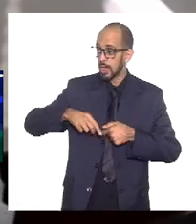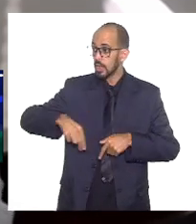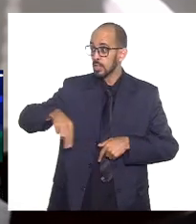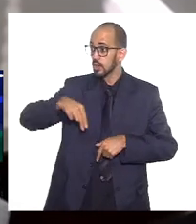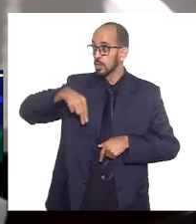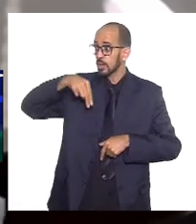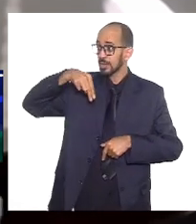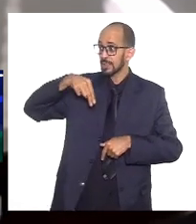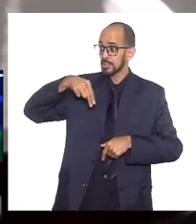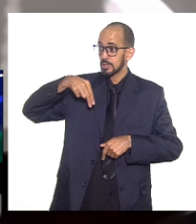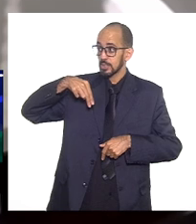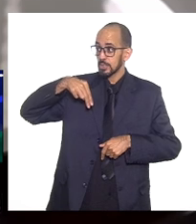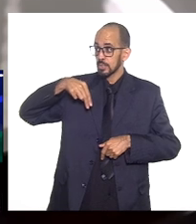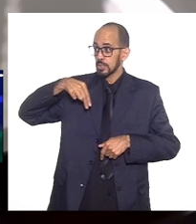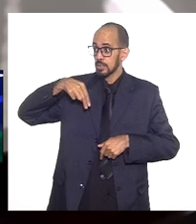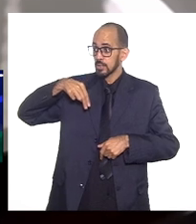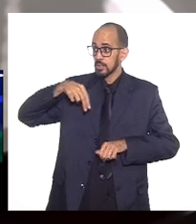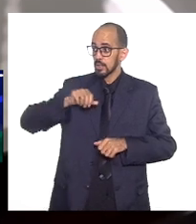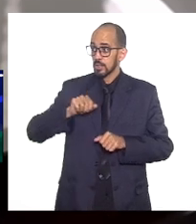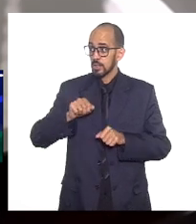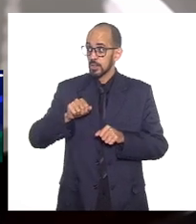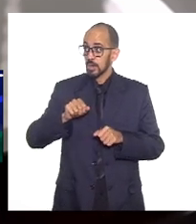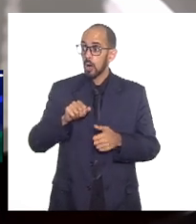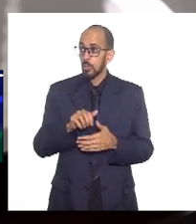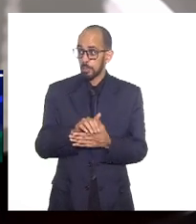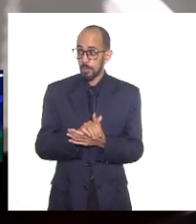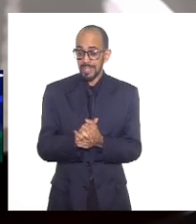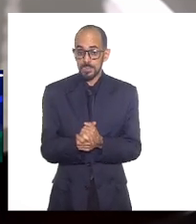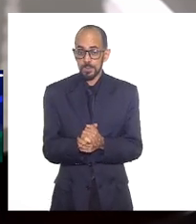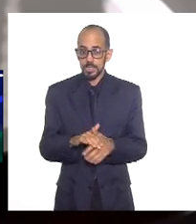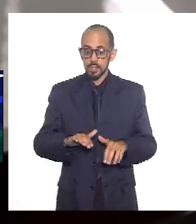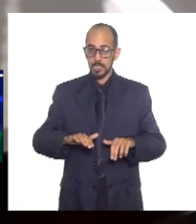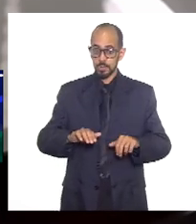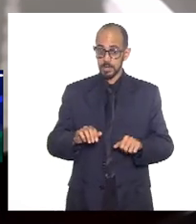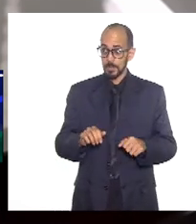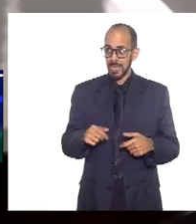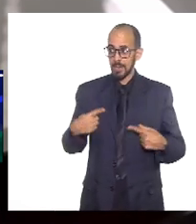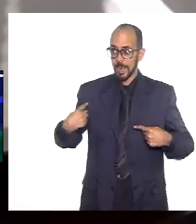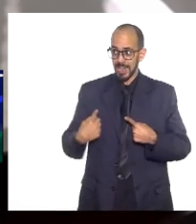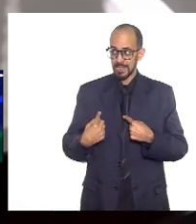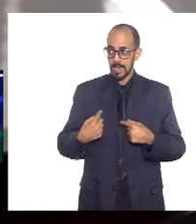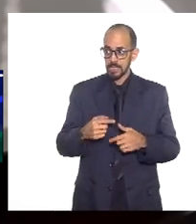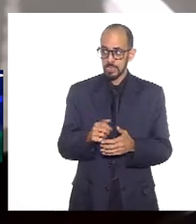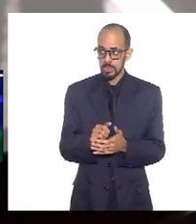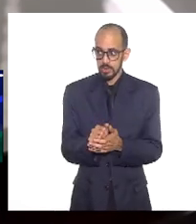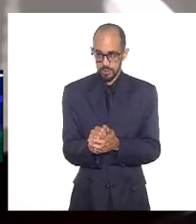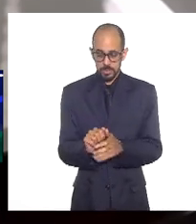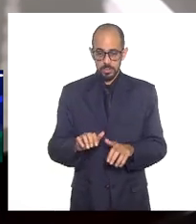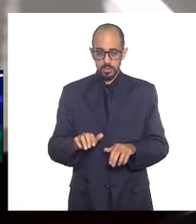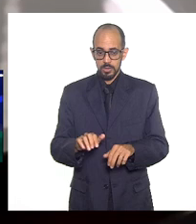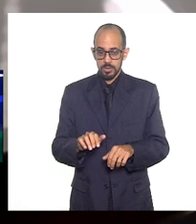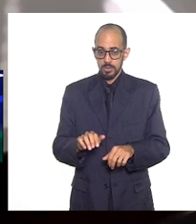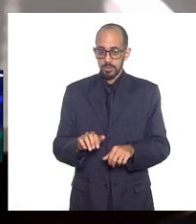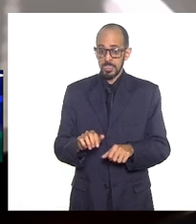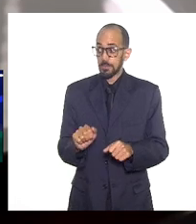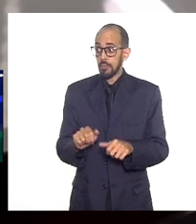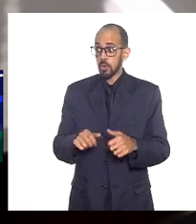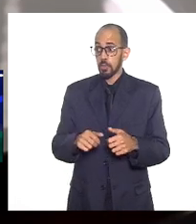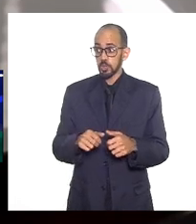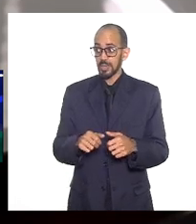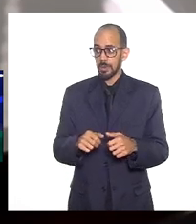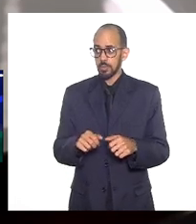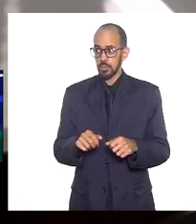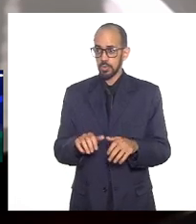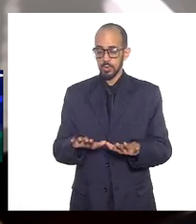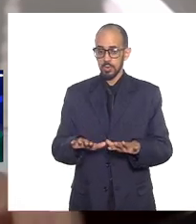boa parte da minha formação. Deputada Tia Ju, de saída, eu queria fazer uma nota para